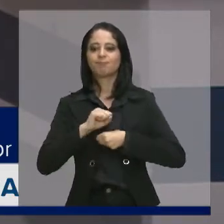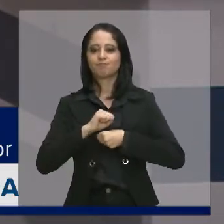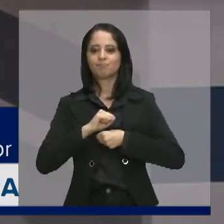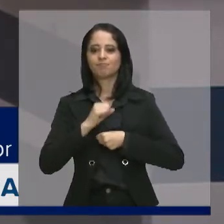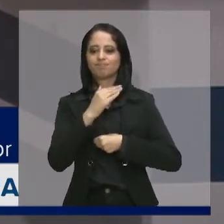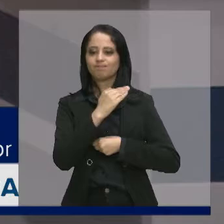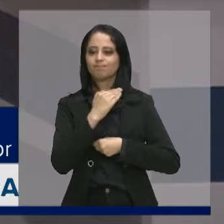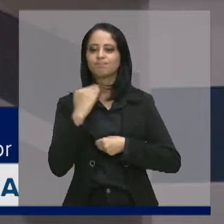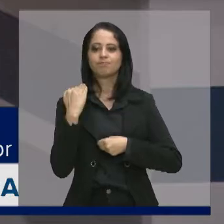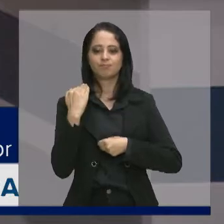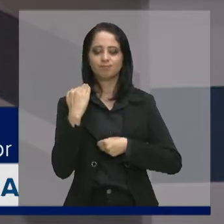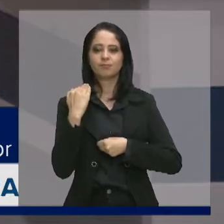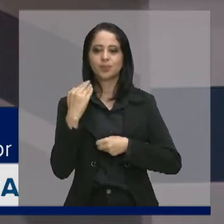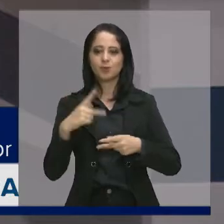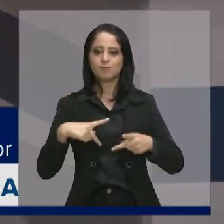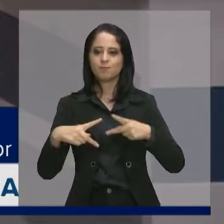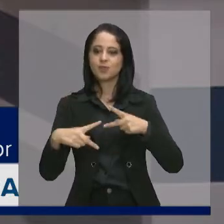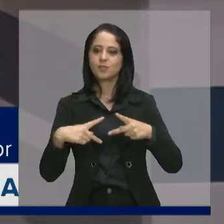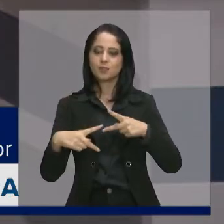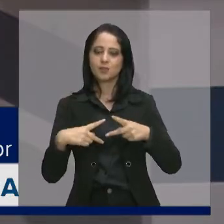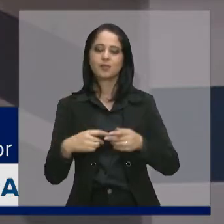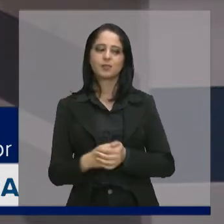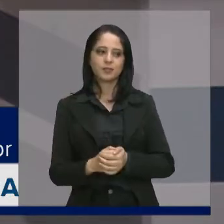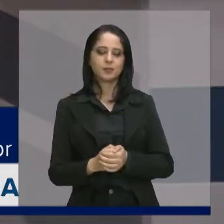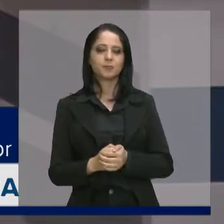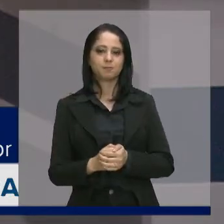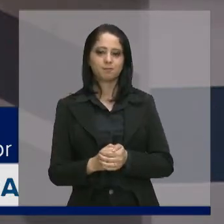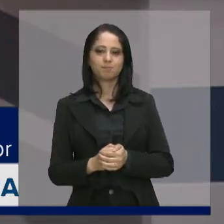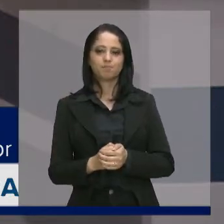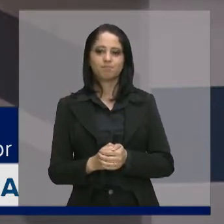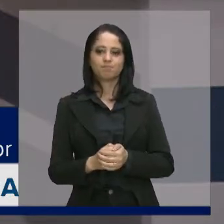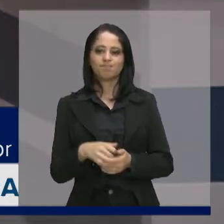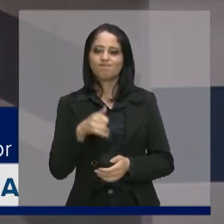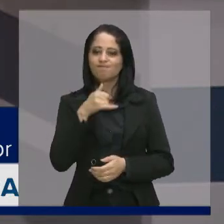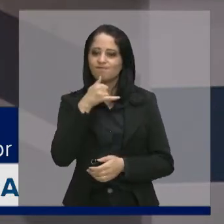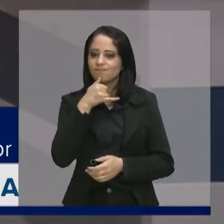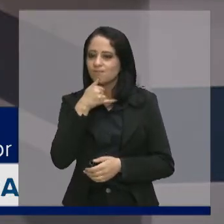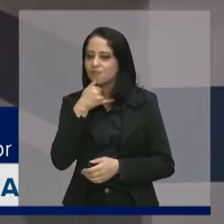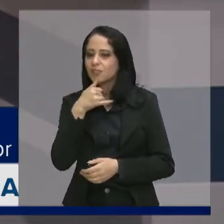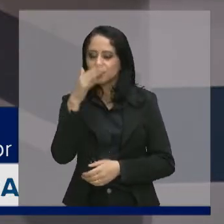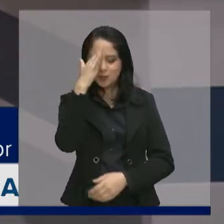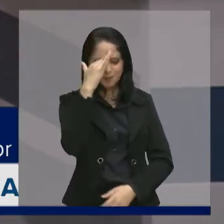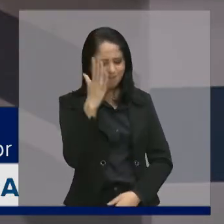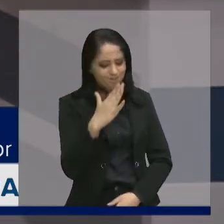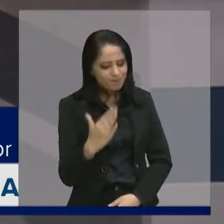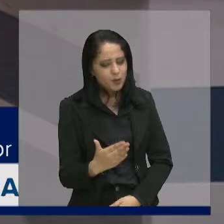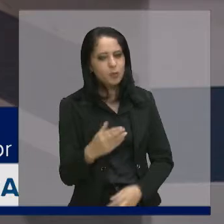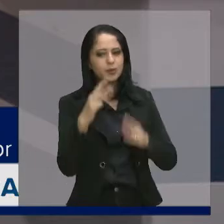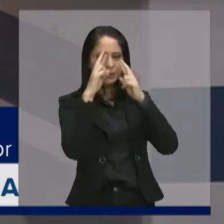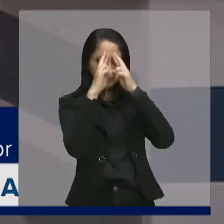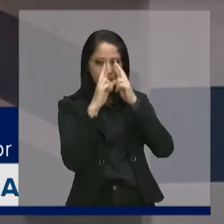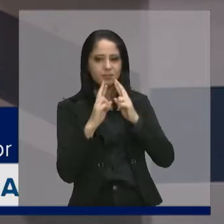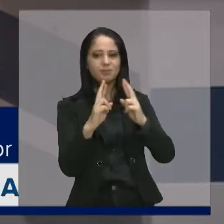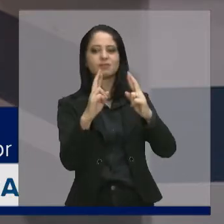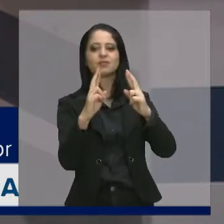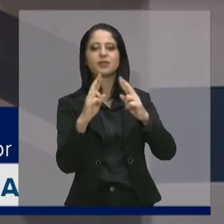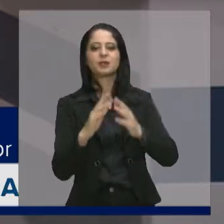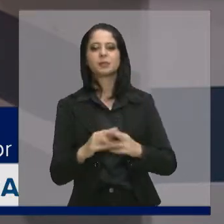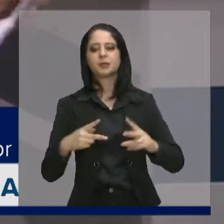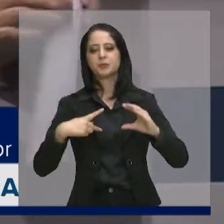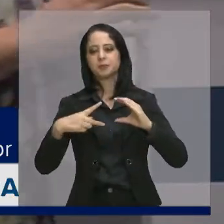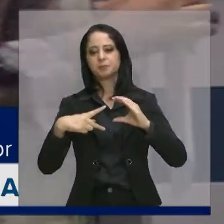deste município. Nossas considerações, nossas homenagens, nosso respeito desta Casa